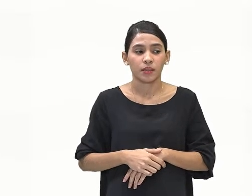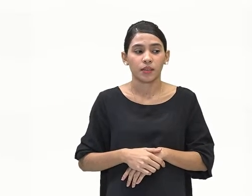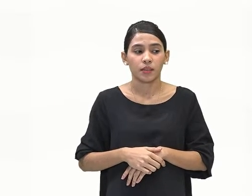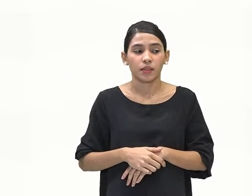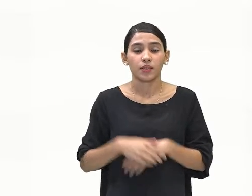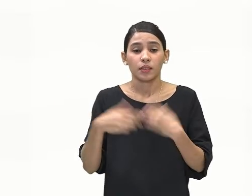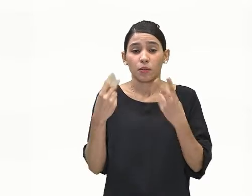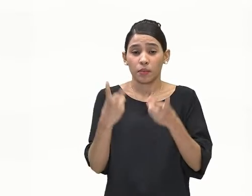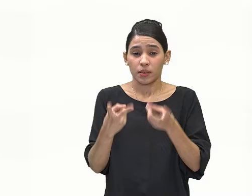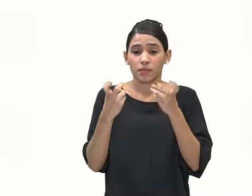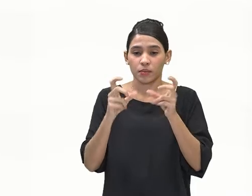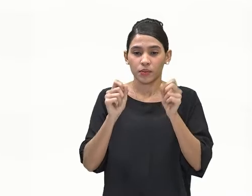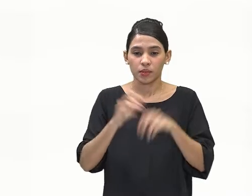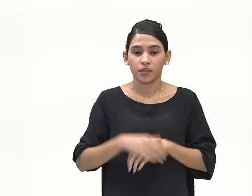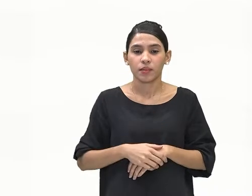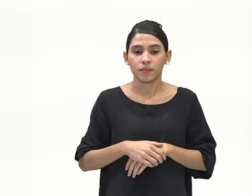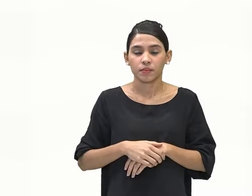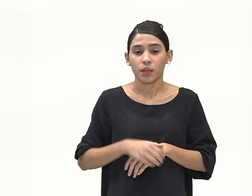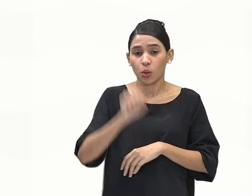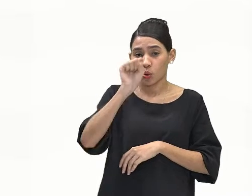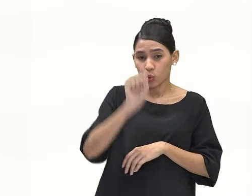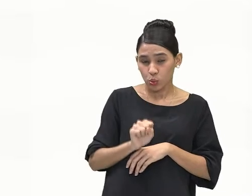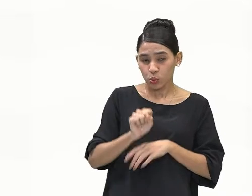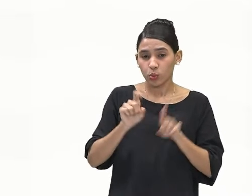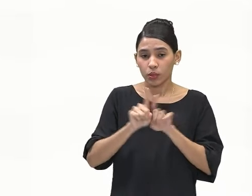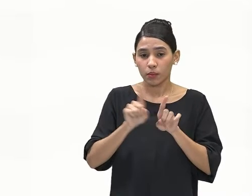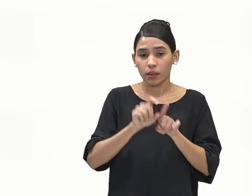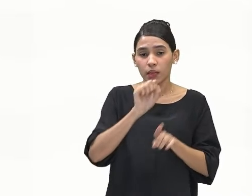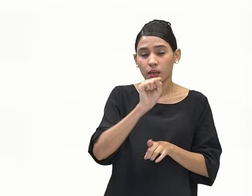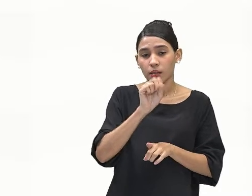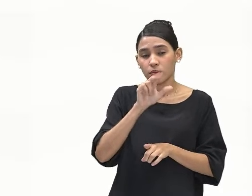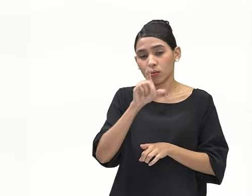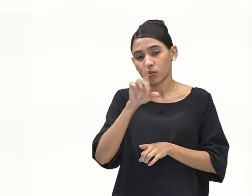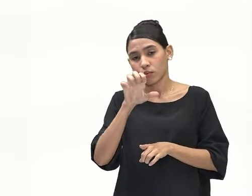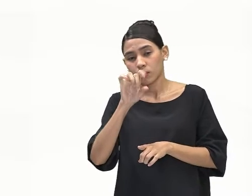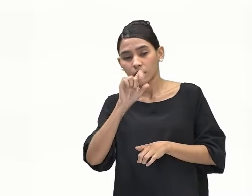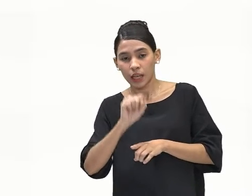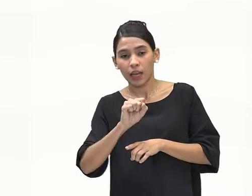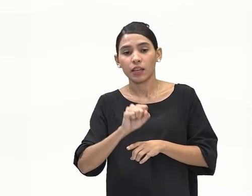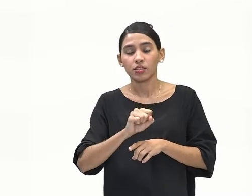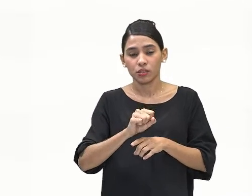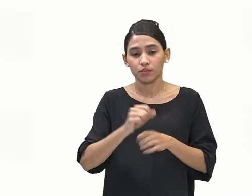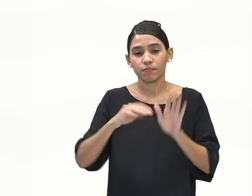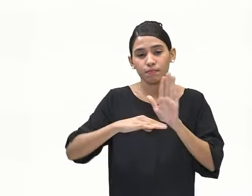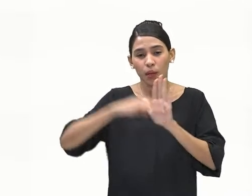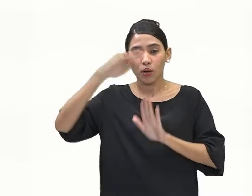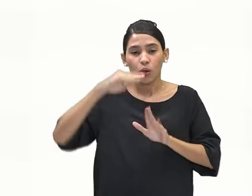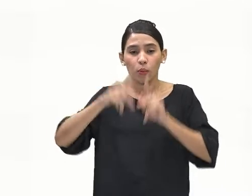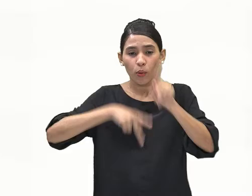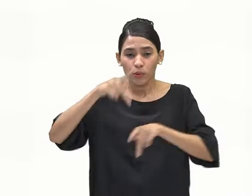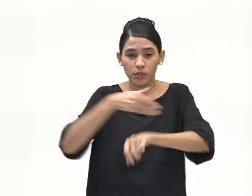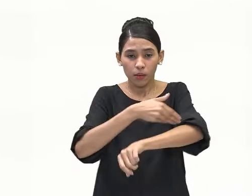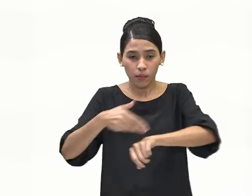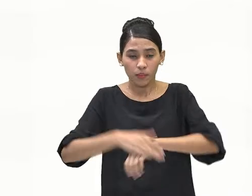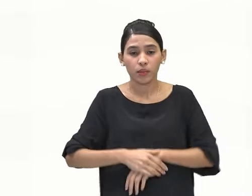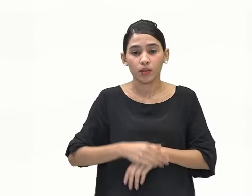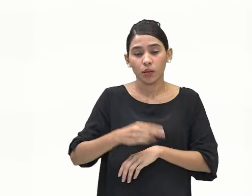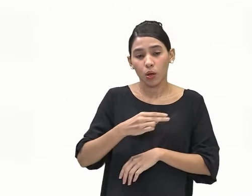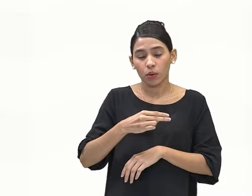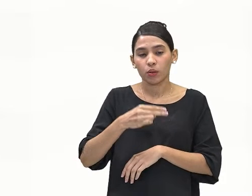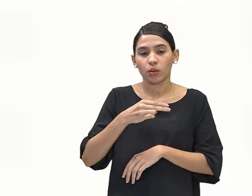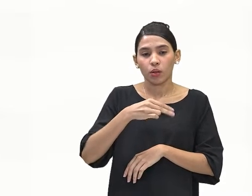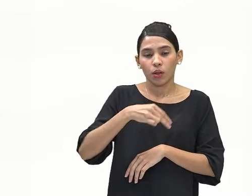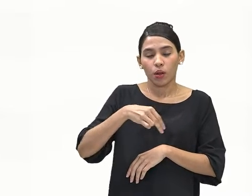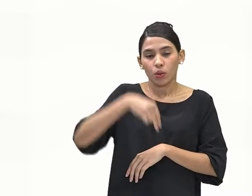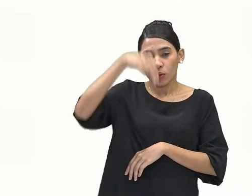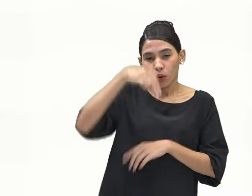que há na região sul e sudeste um predomínio da população branca, enquanto na região norte e nordeste a